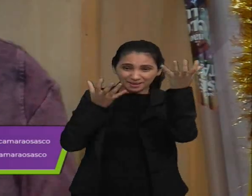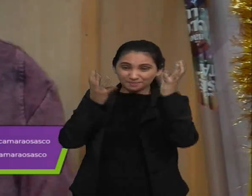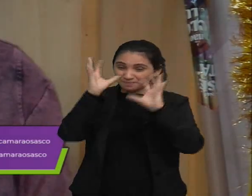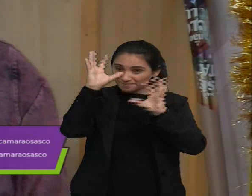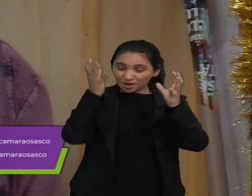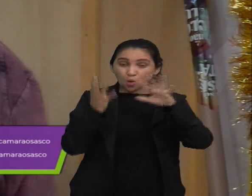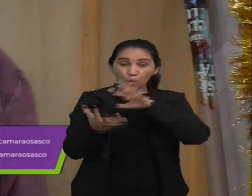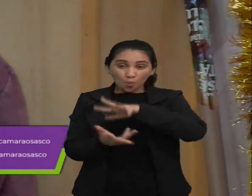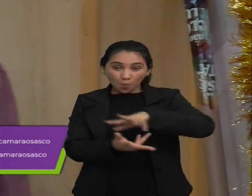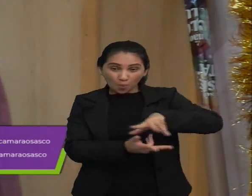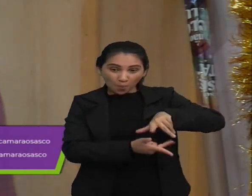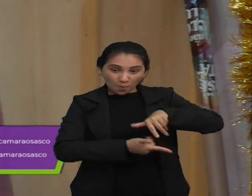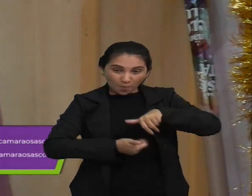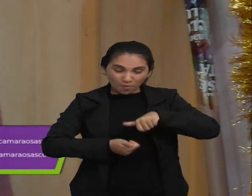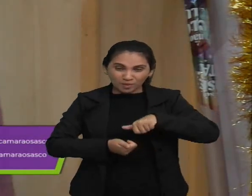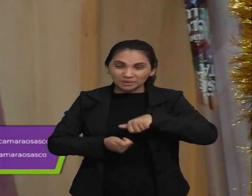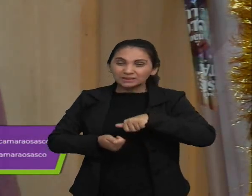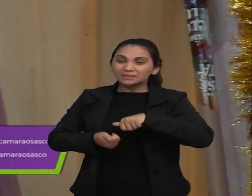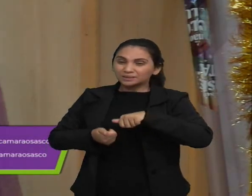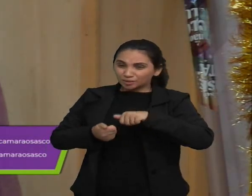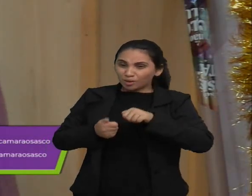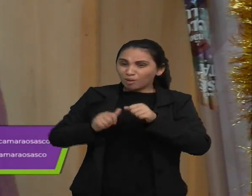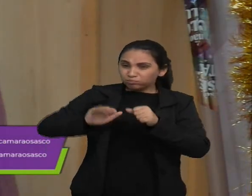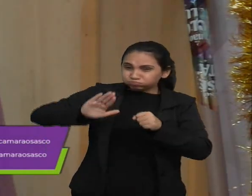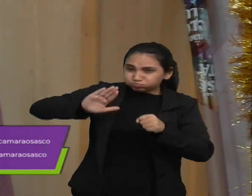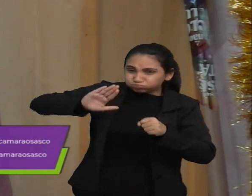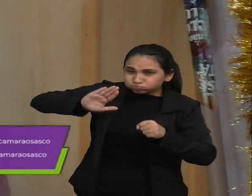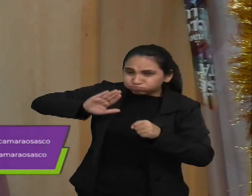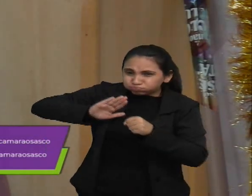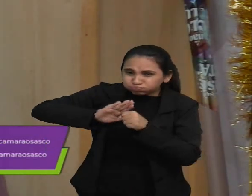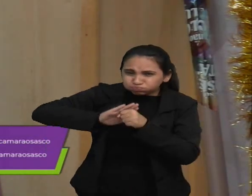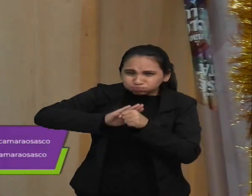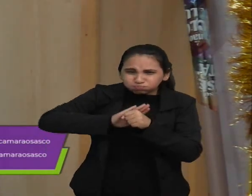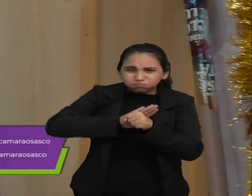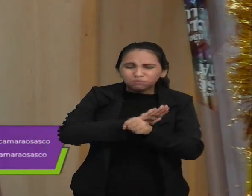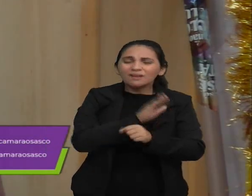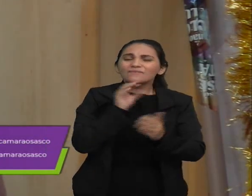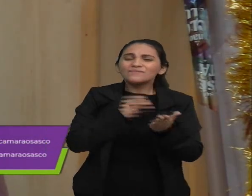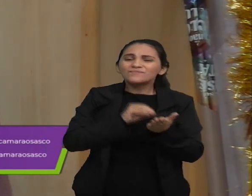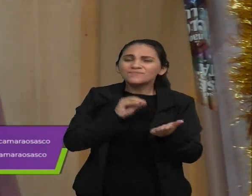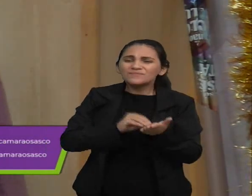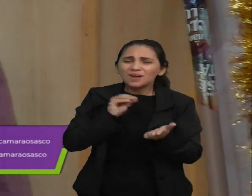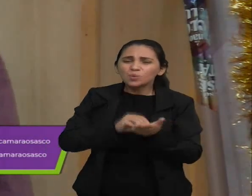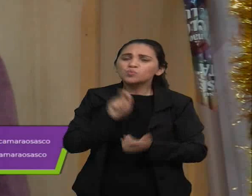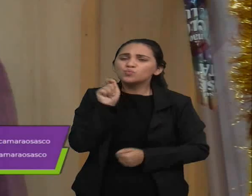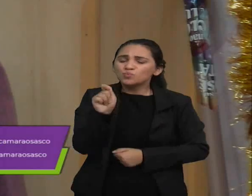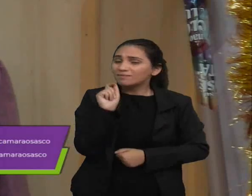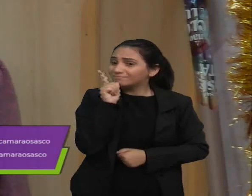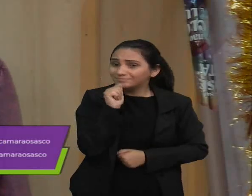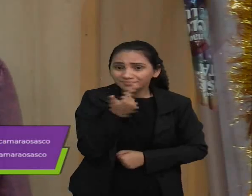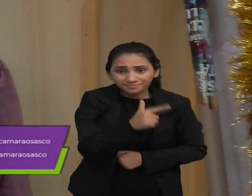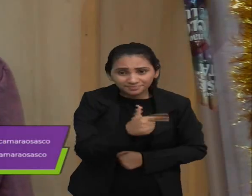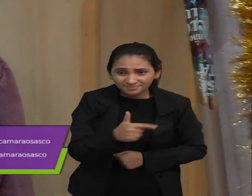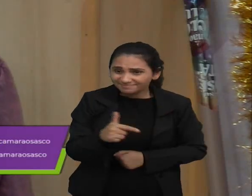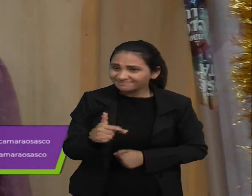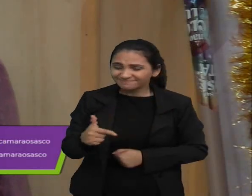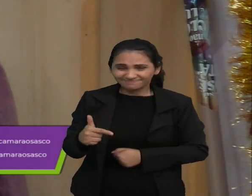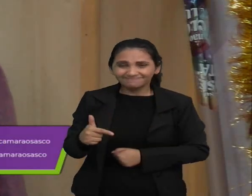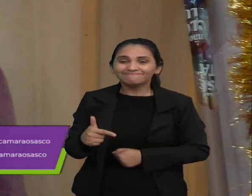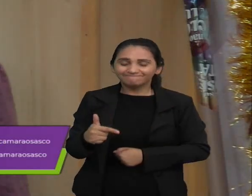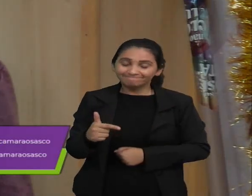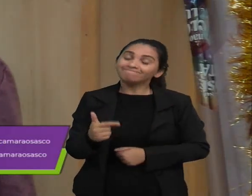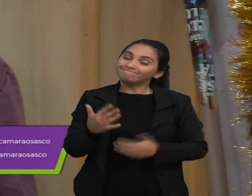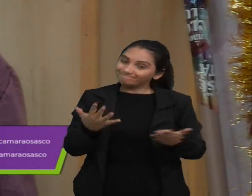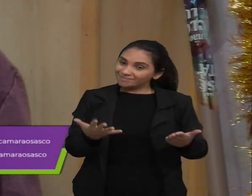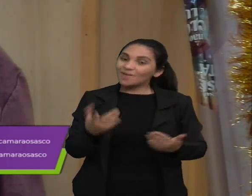que o mundo está de sobressalto com a possibilidade da falta de água para a iniciativa privada